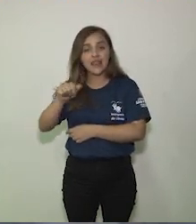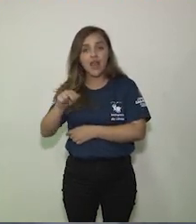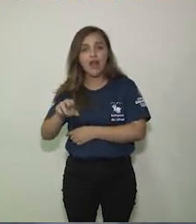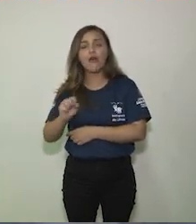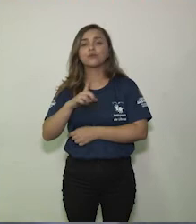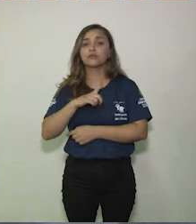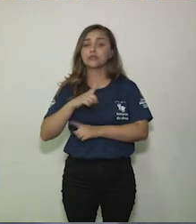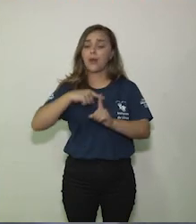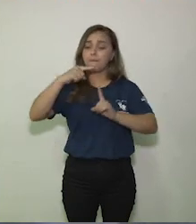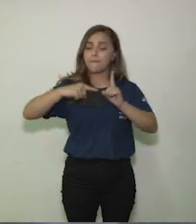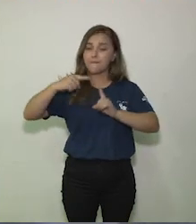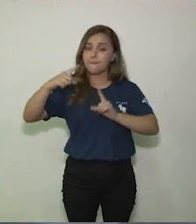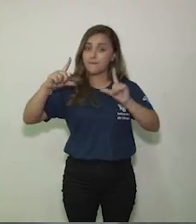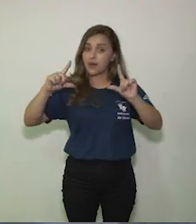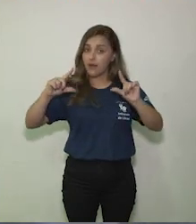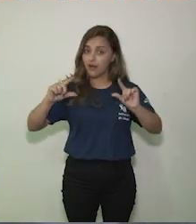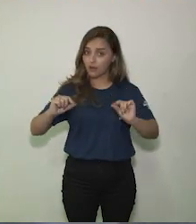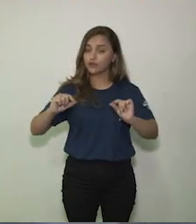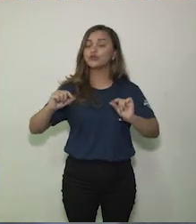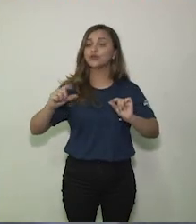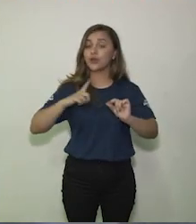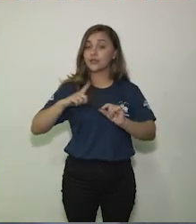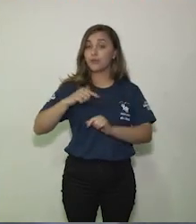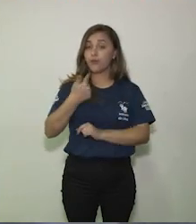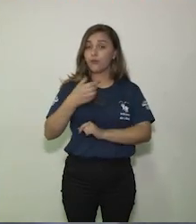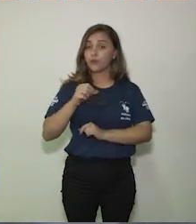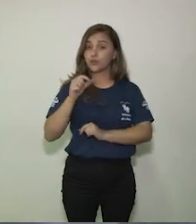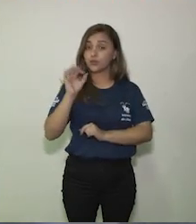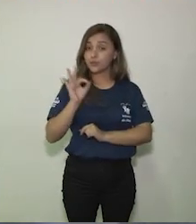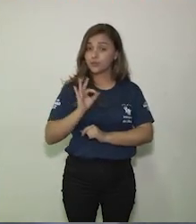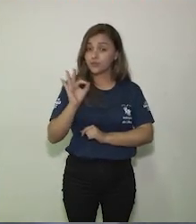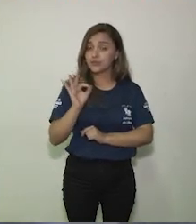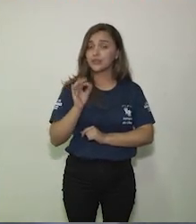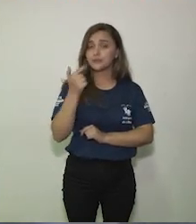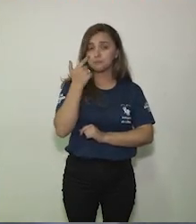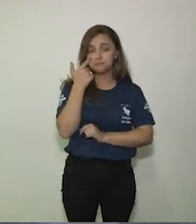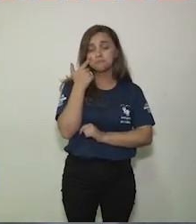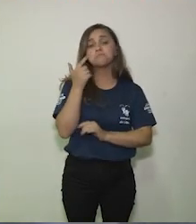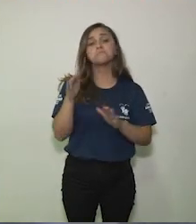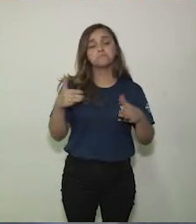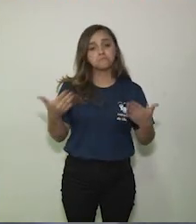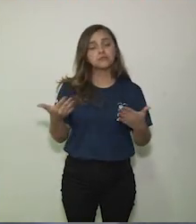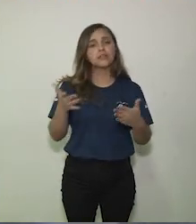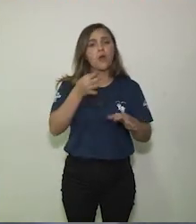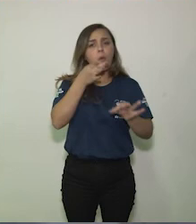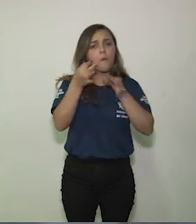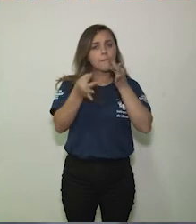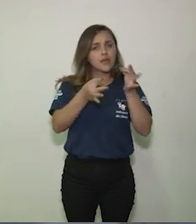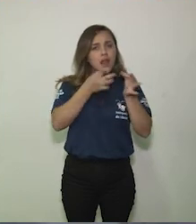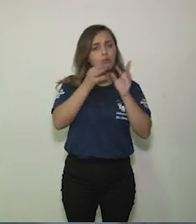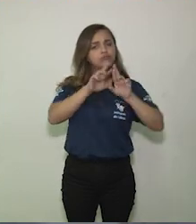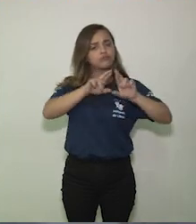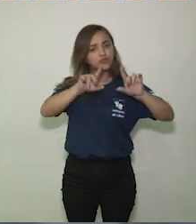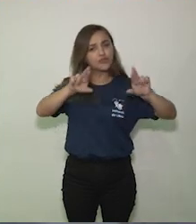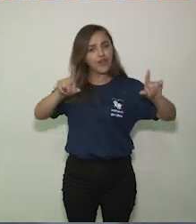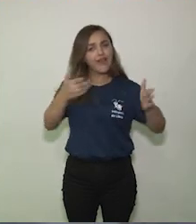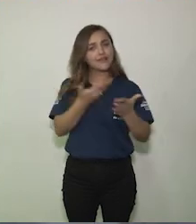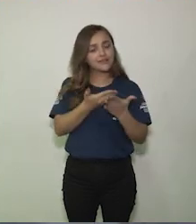baixos de prevalência, em torno de 20%. Entretanto, é muito diversa a opinião dos